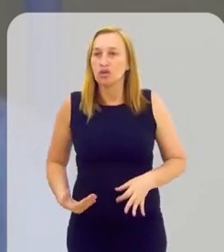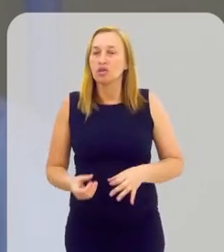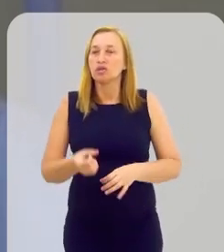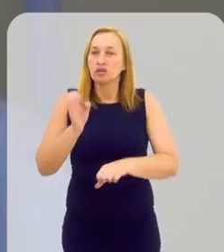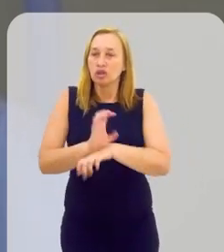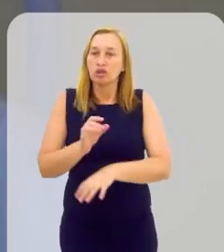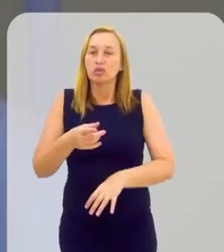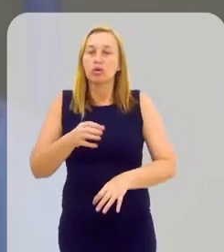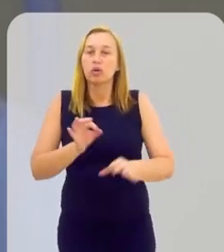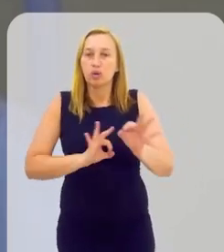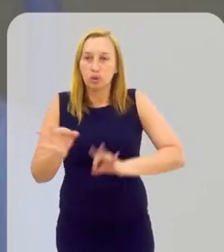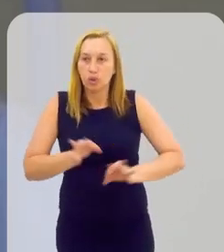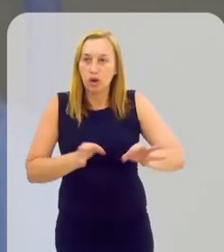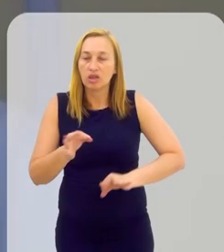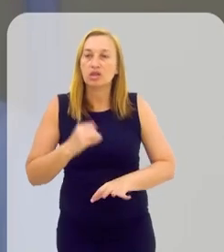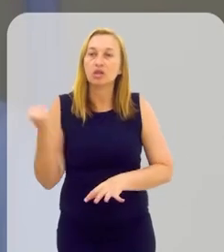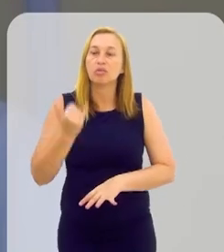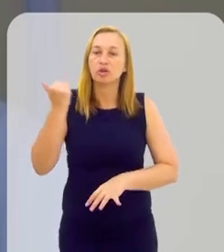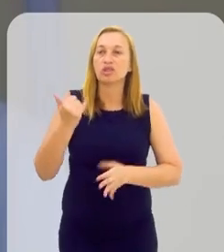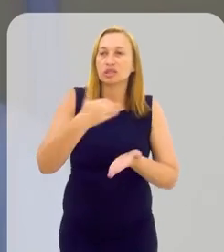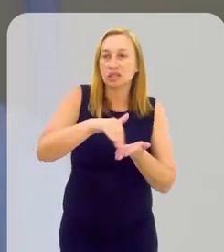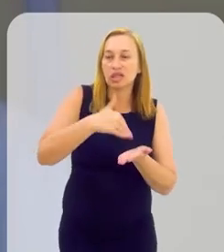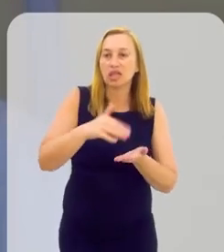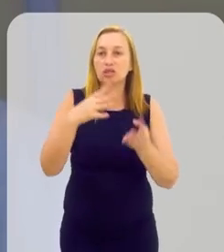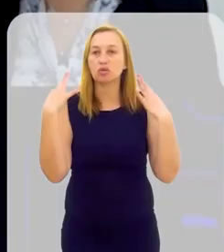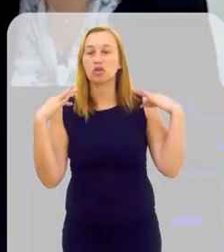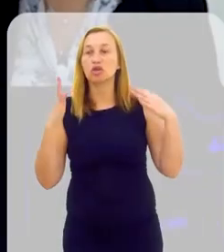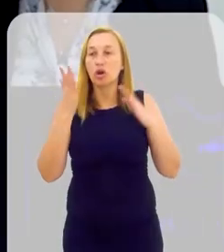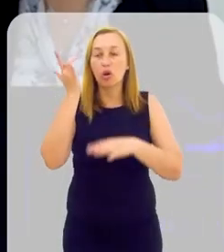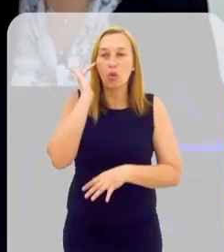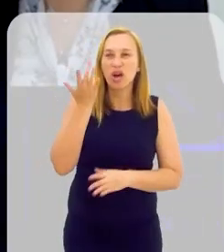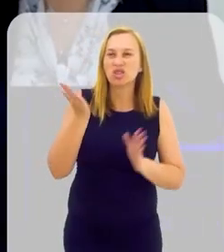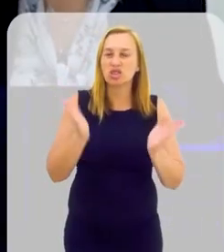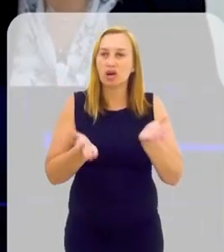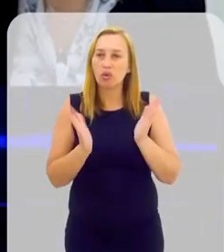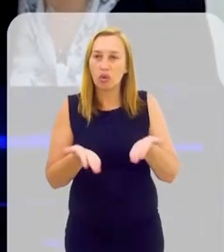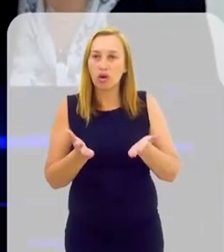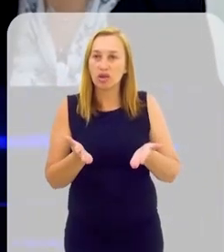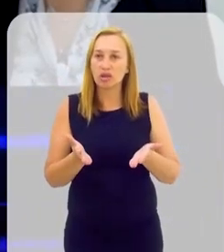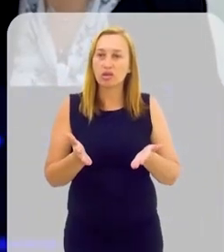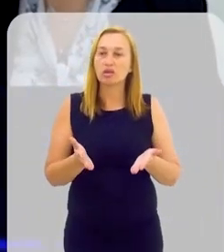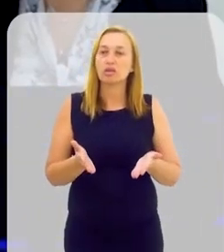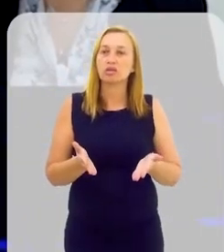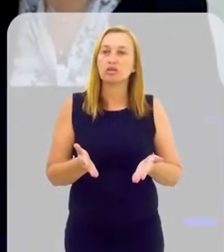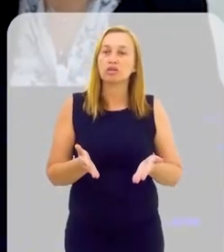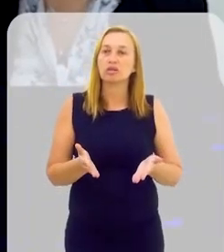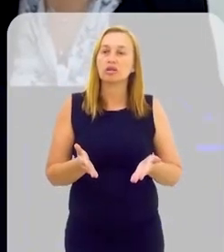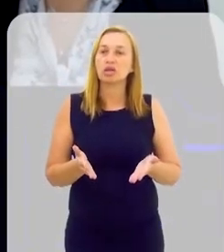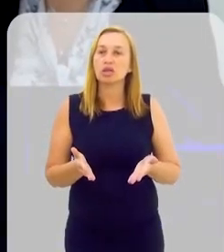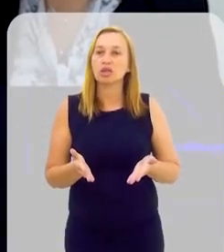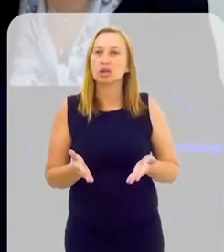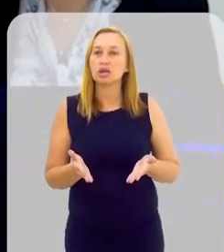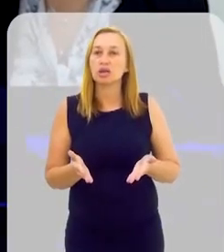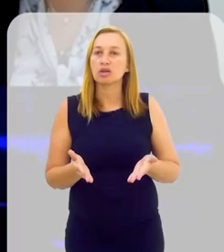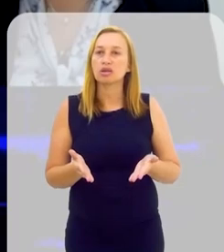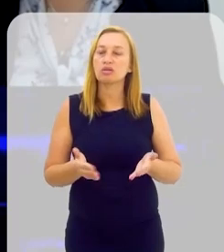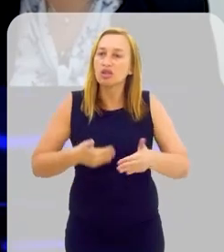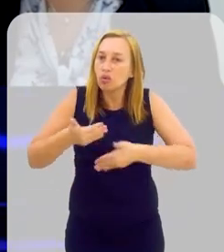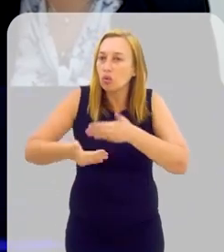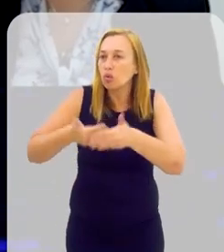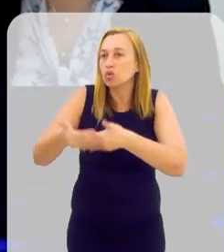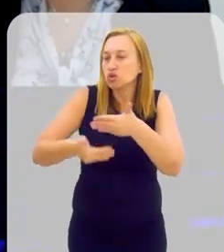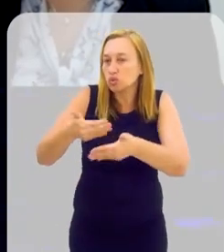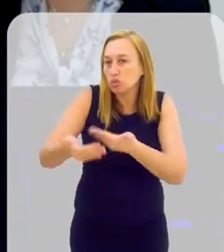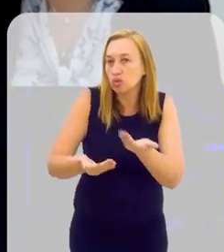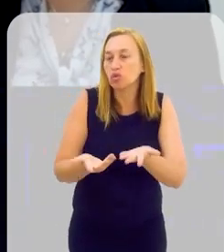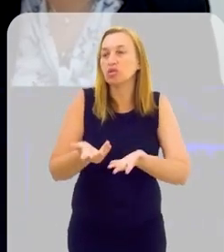um trabalho muito importante na Secretaria de Turismo e eu acho que agora, seja quem seja eleito, não importa, vai ter uma